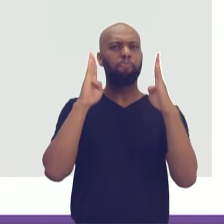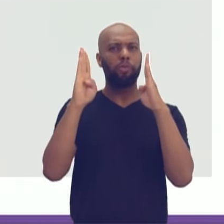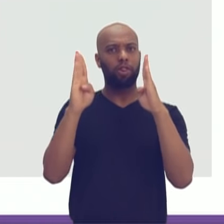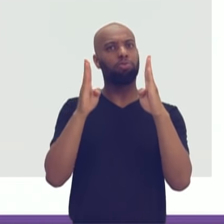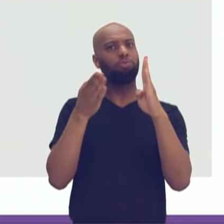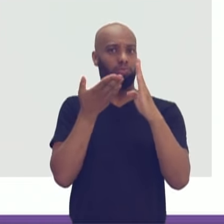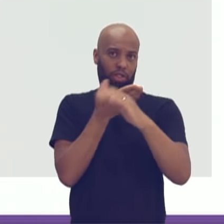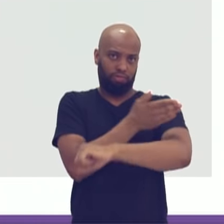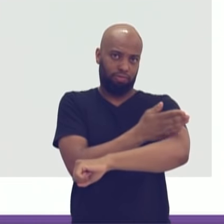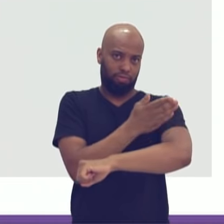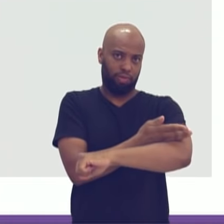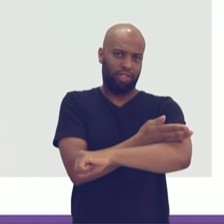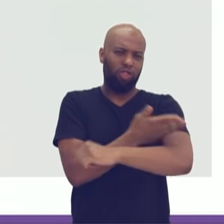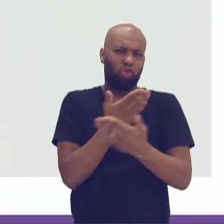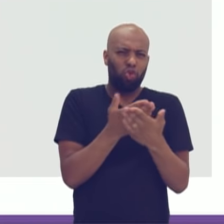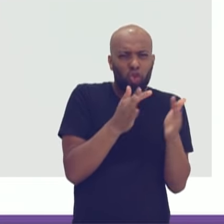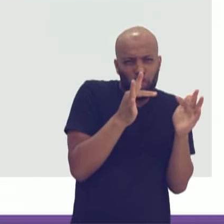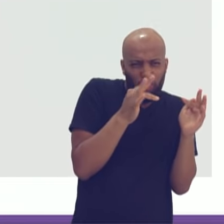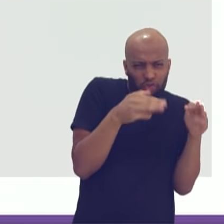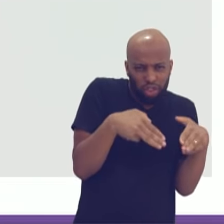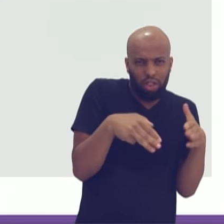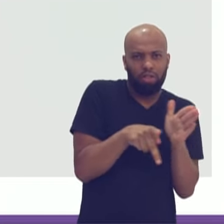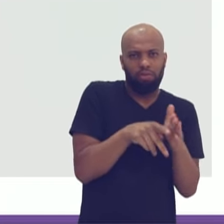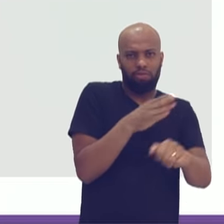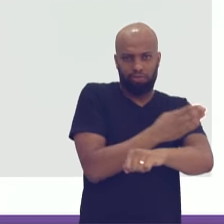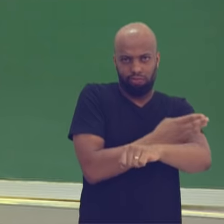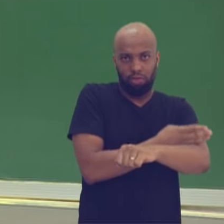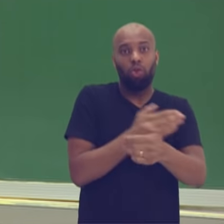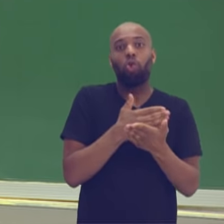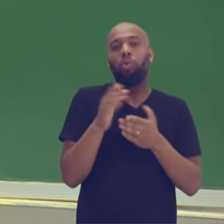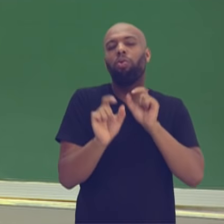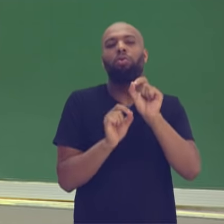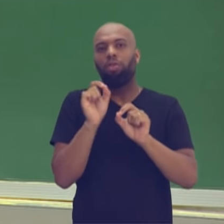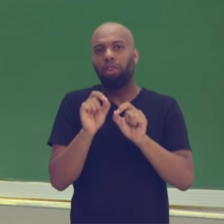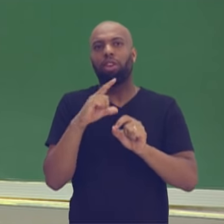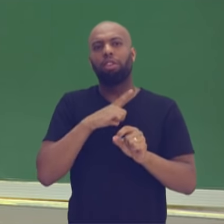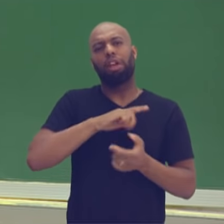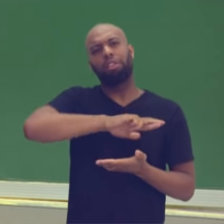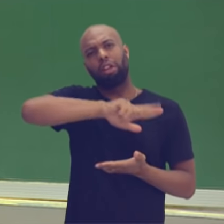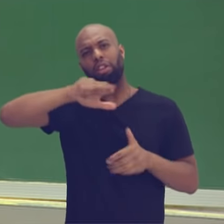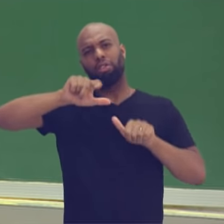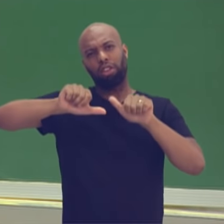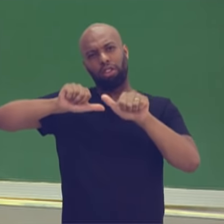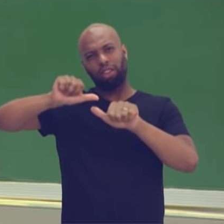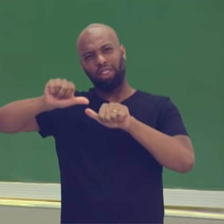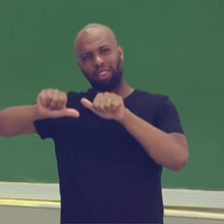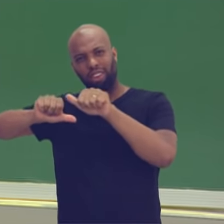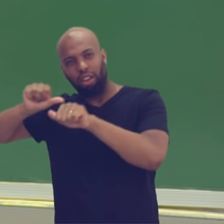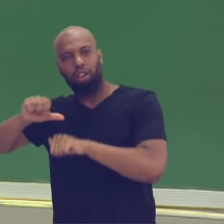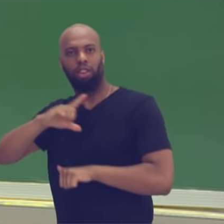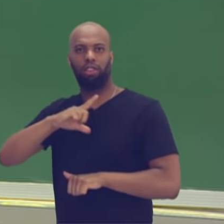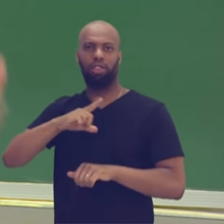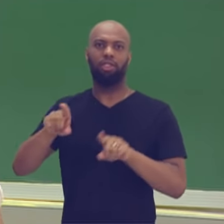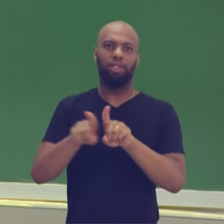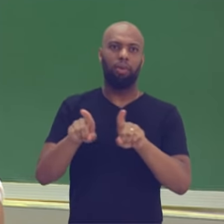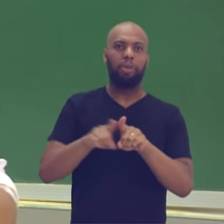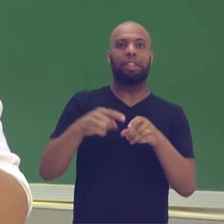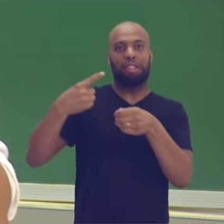Idade Média, a gente está vendo o finalzinho já da Idade Média, começam a ocorrer várias modificações, transformações